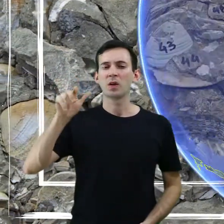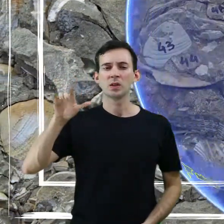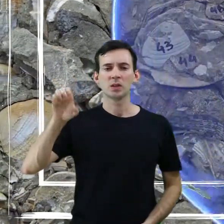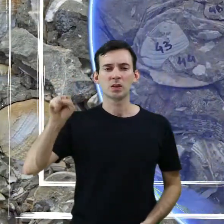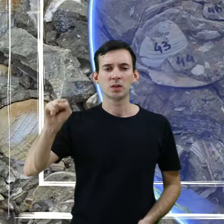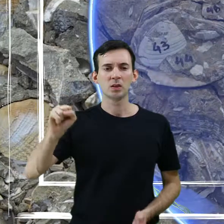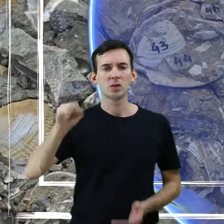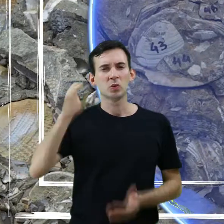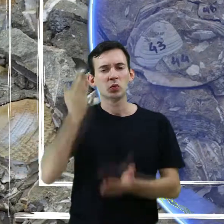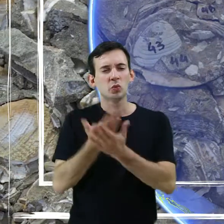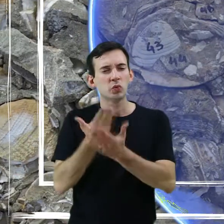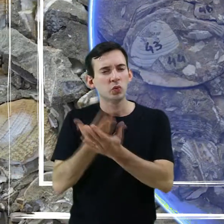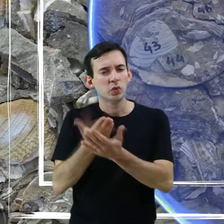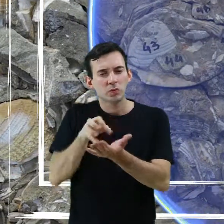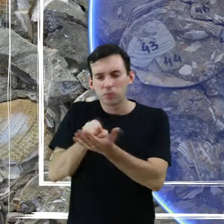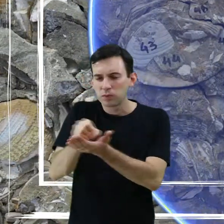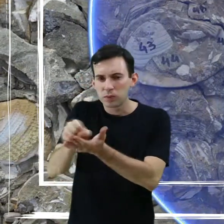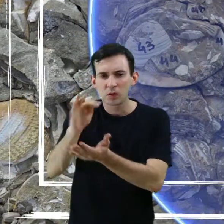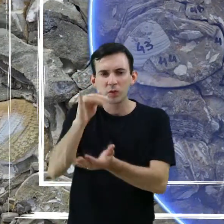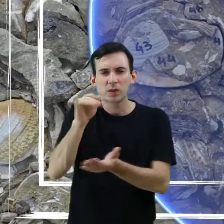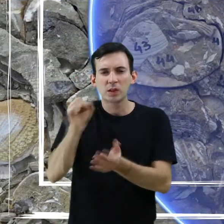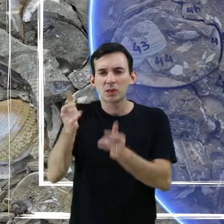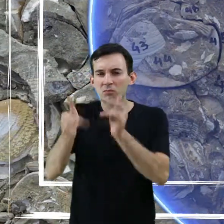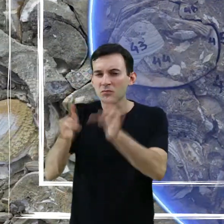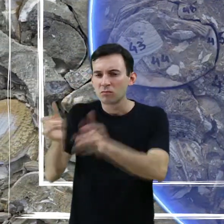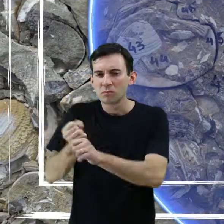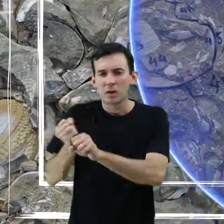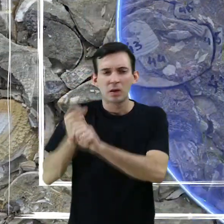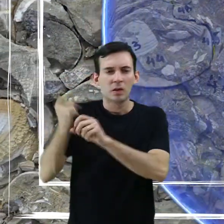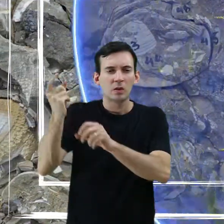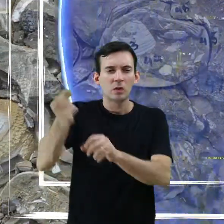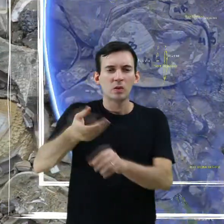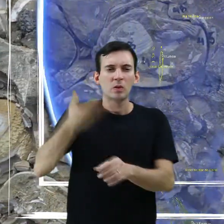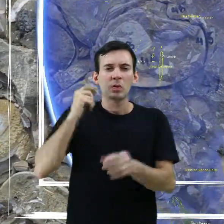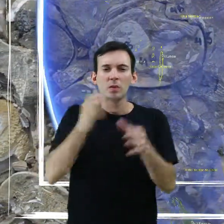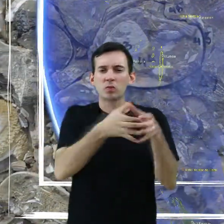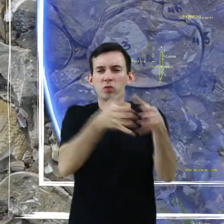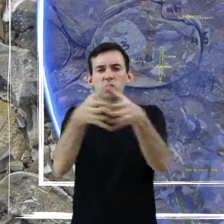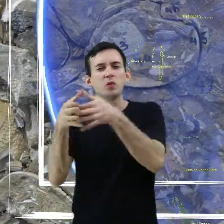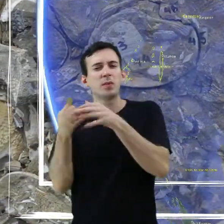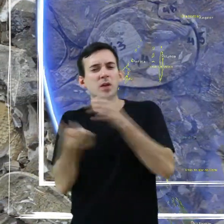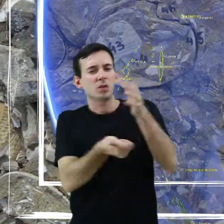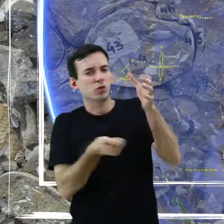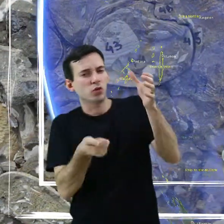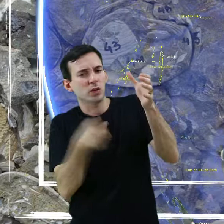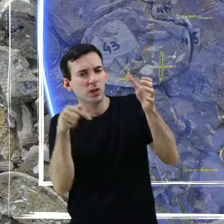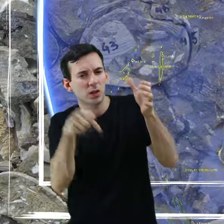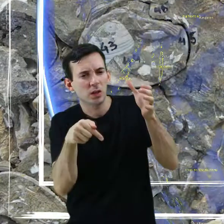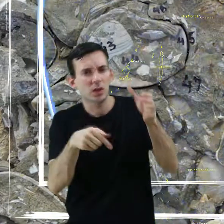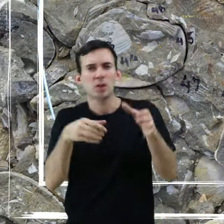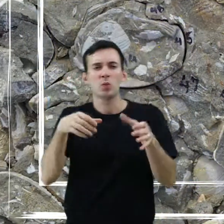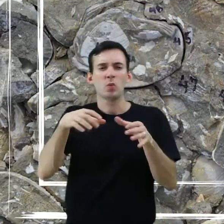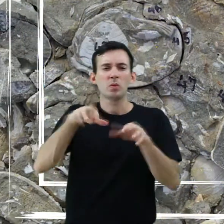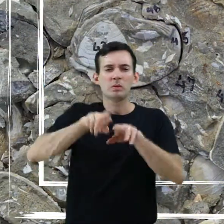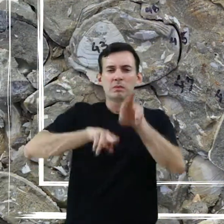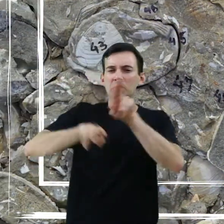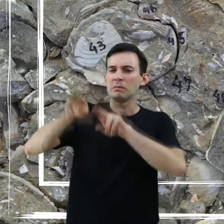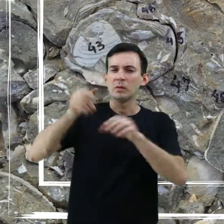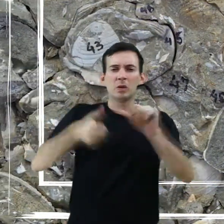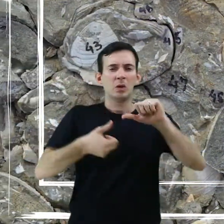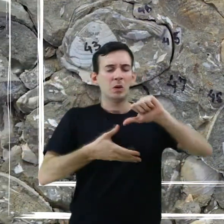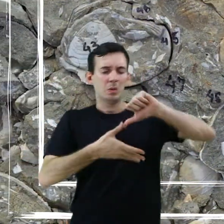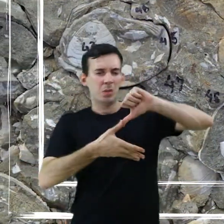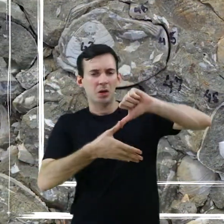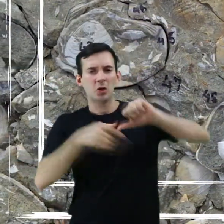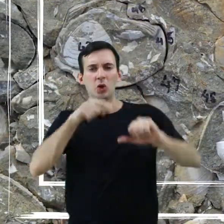na Antártica e nas regiões próximas. Pode ser América do Sul, Nova Zelândia, Austrália. E vemos a ocorrência